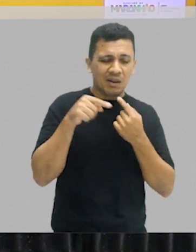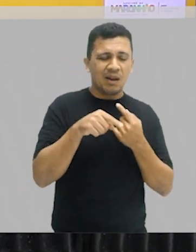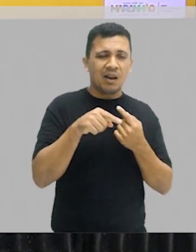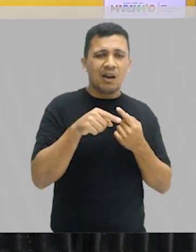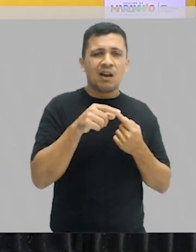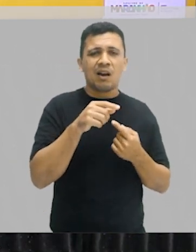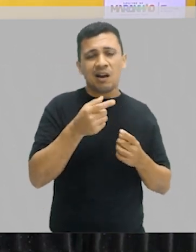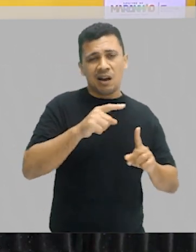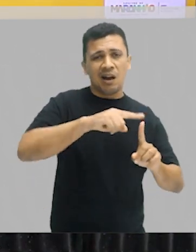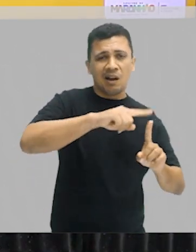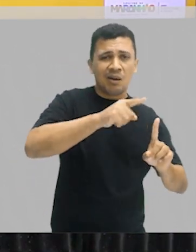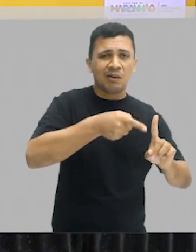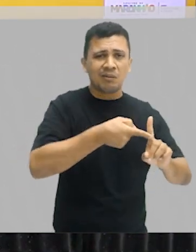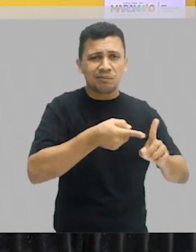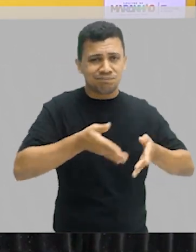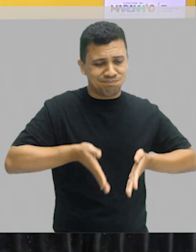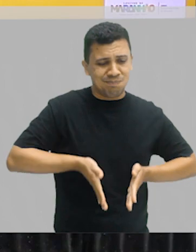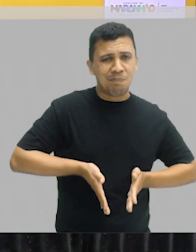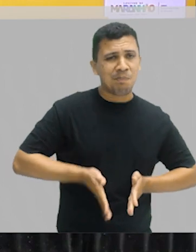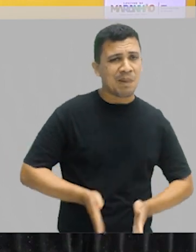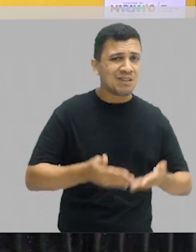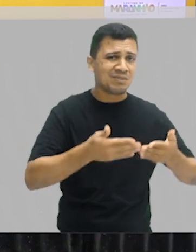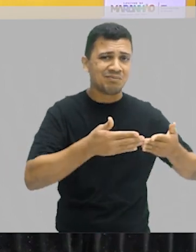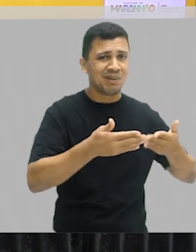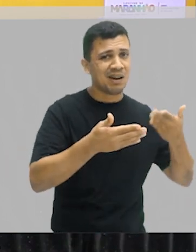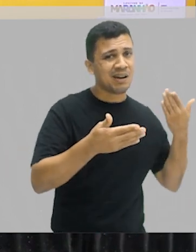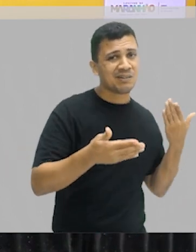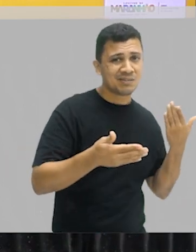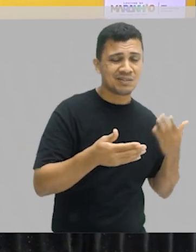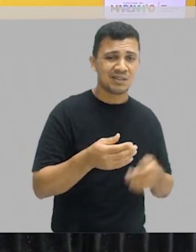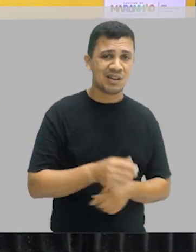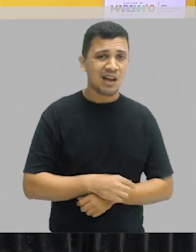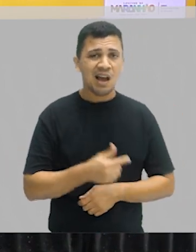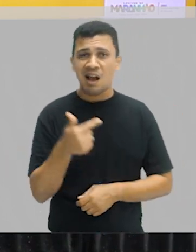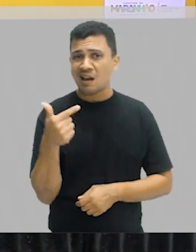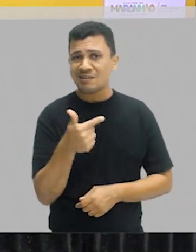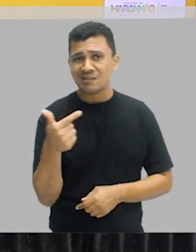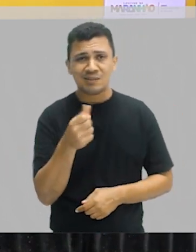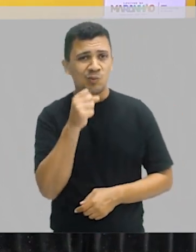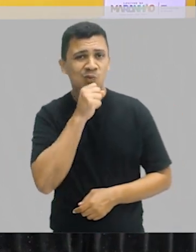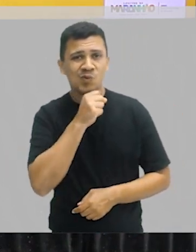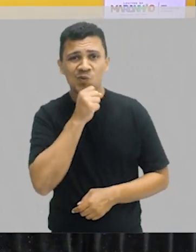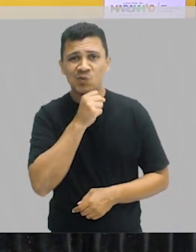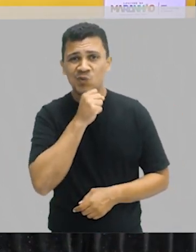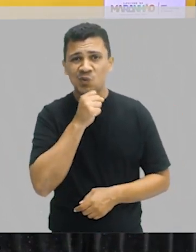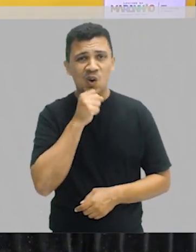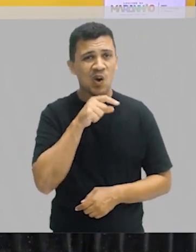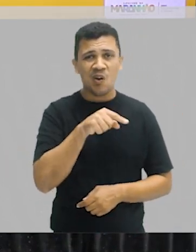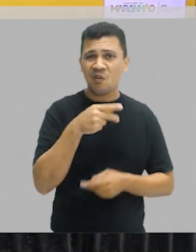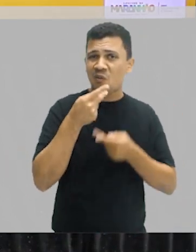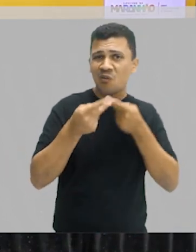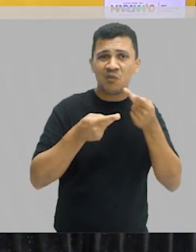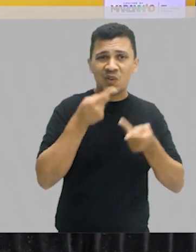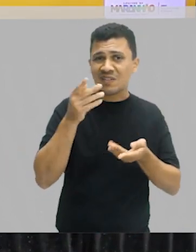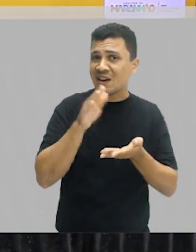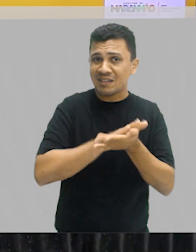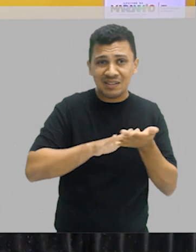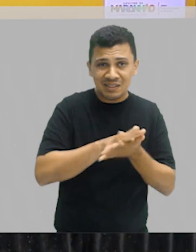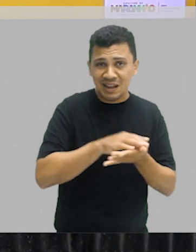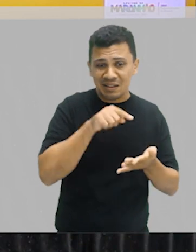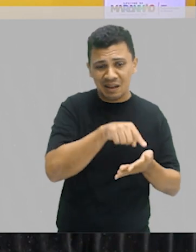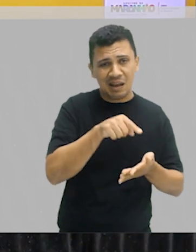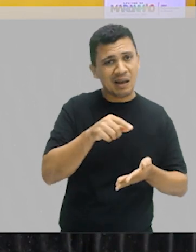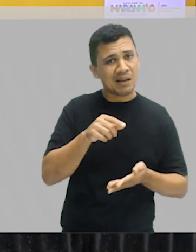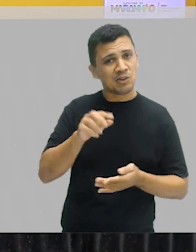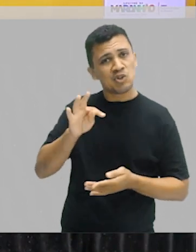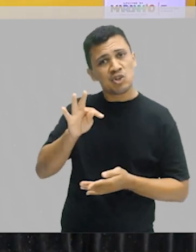do parto. E sem que a bisavó pudesse dizer nem um pio, Tita nasceu, né?